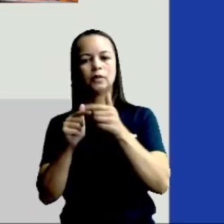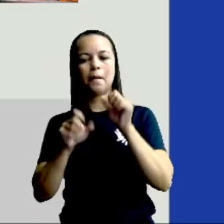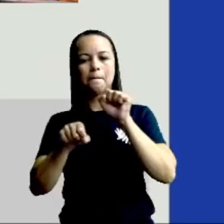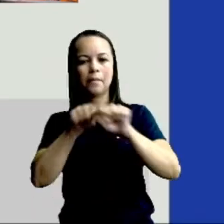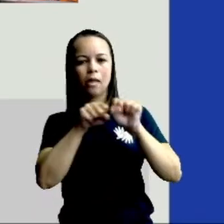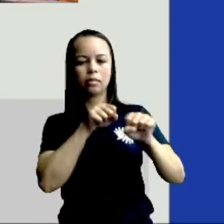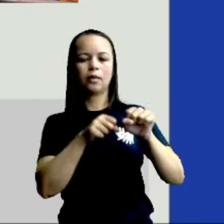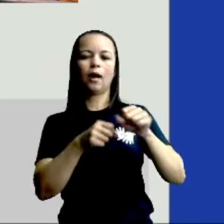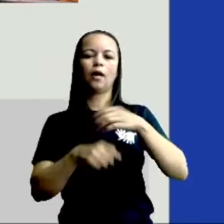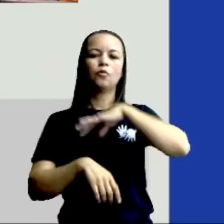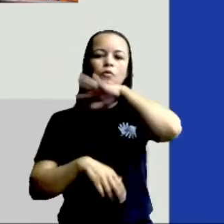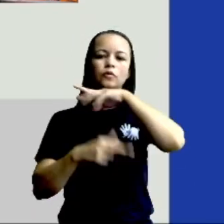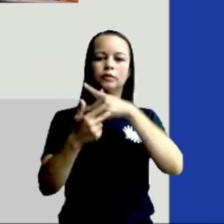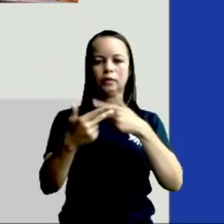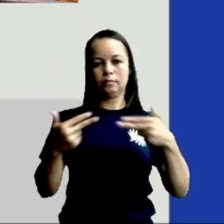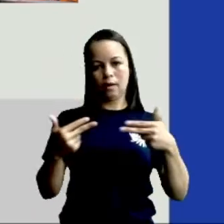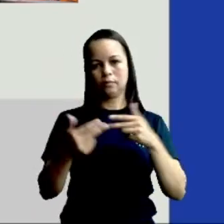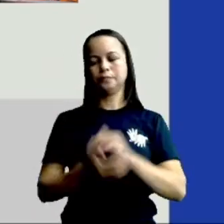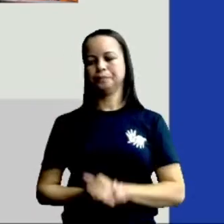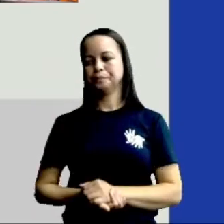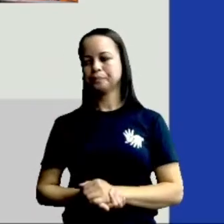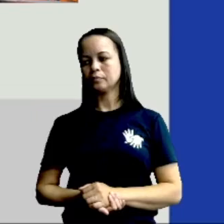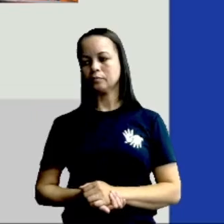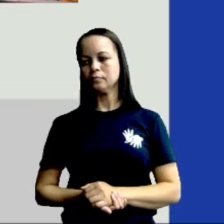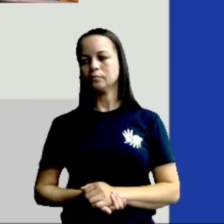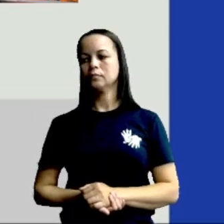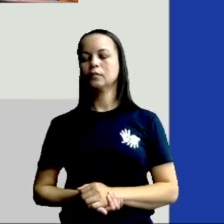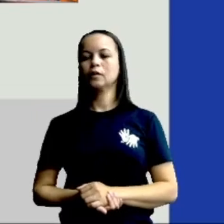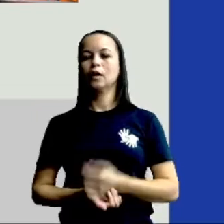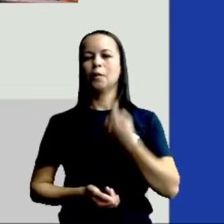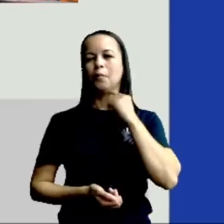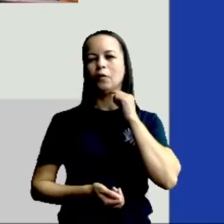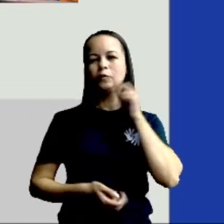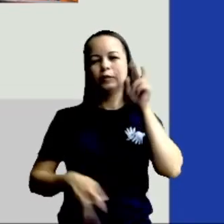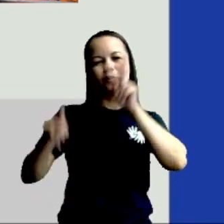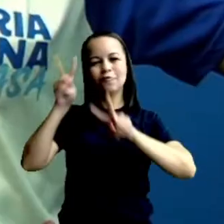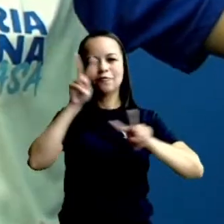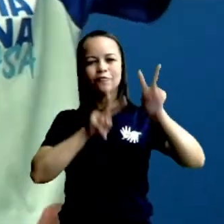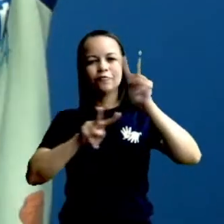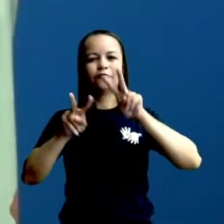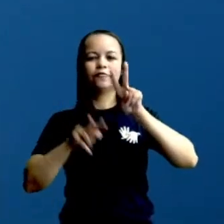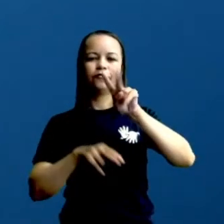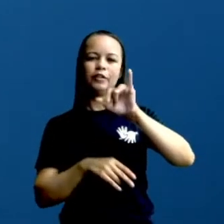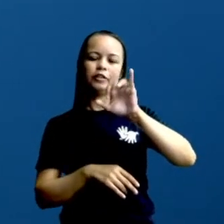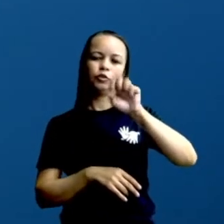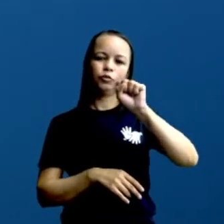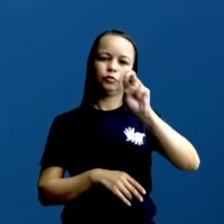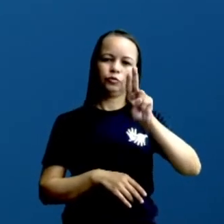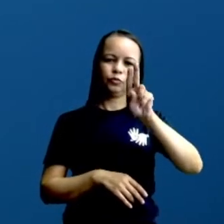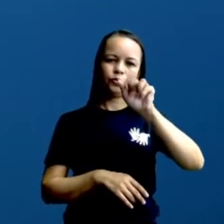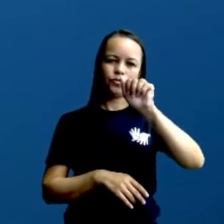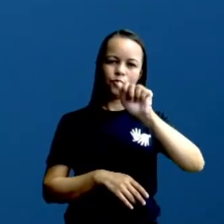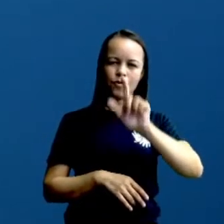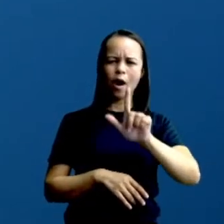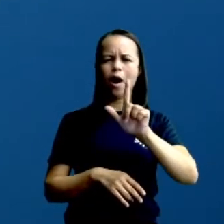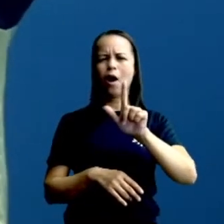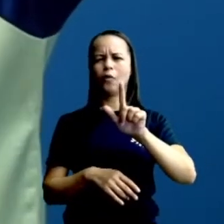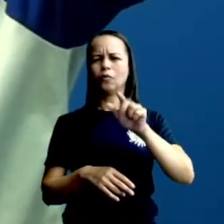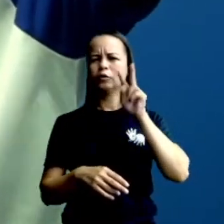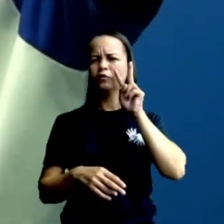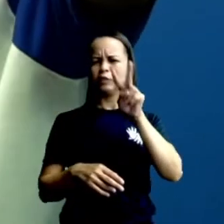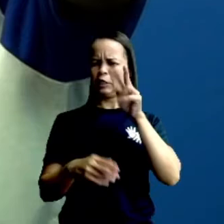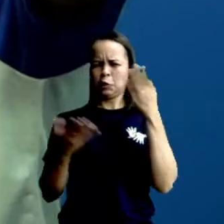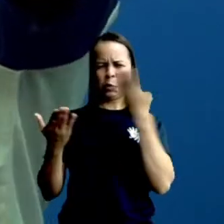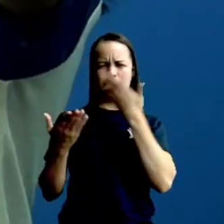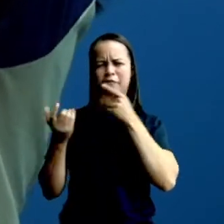Poluição visual. Eita, quem aqui nunca viu isso? Quem aqui já nunca foi num centro de uma cidade e viu tanta propaganda, tanto outdoor, tanta